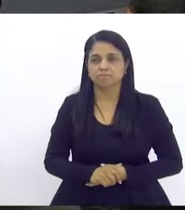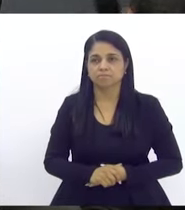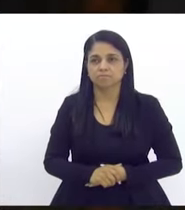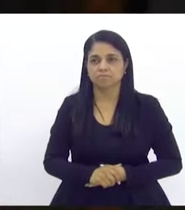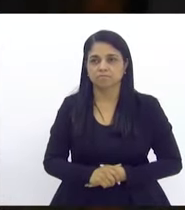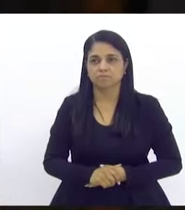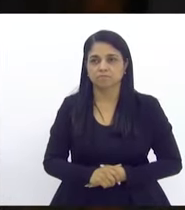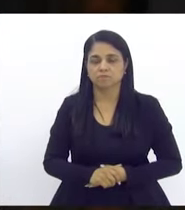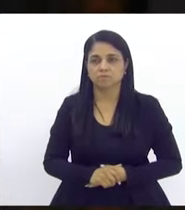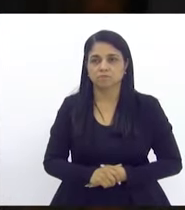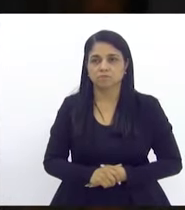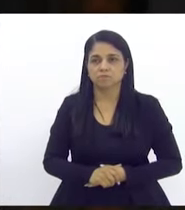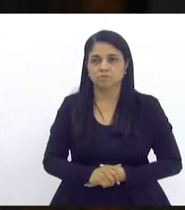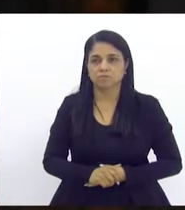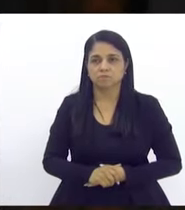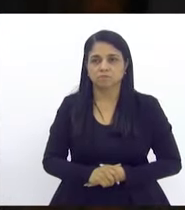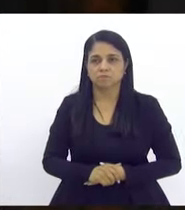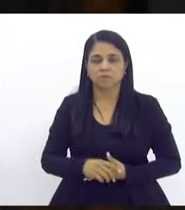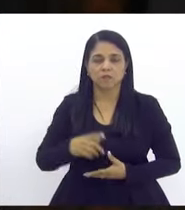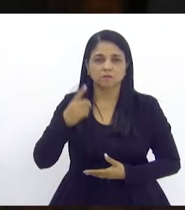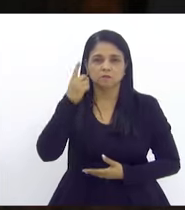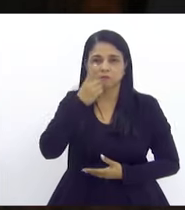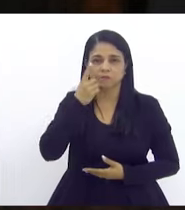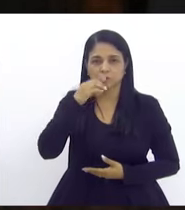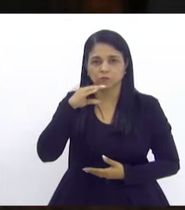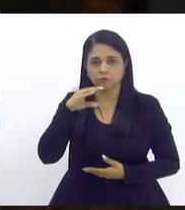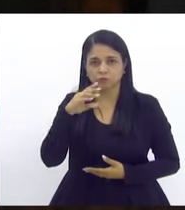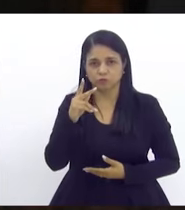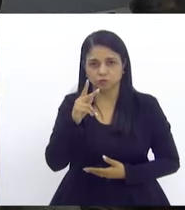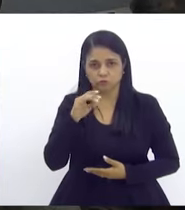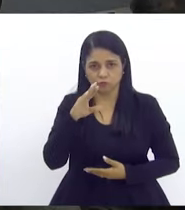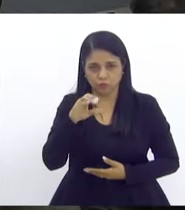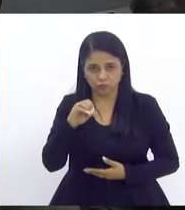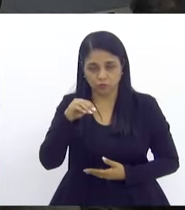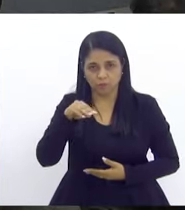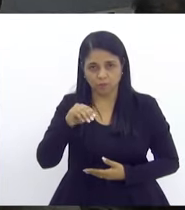Pela comissão, deputado Chico Machado. Eu ia pedir